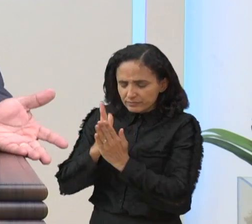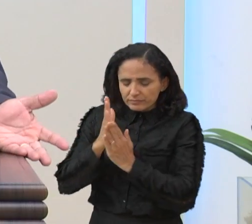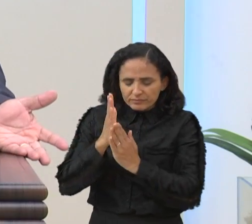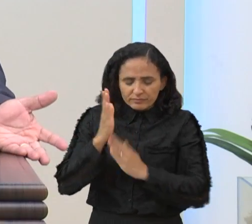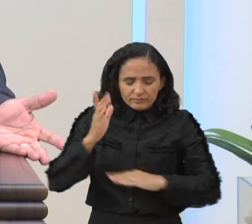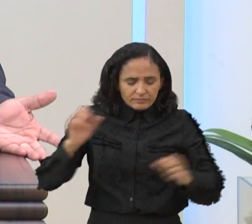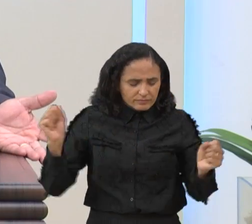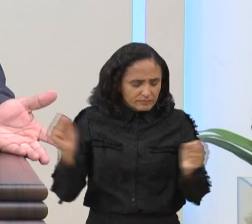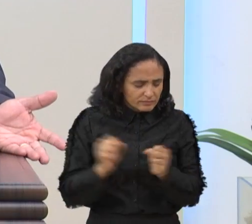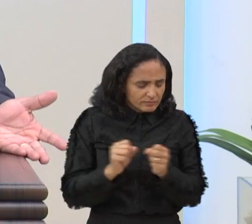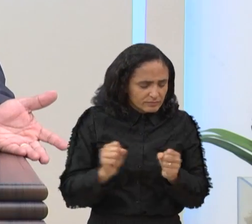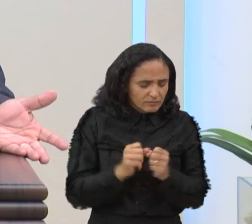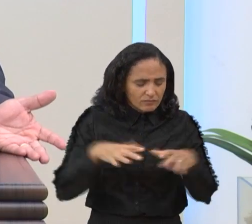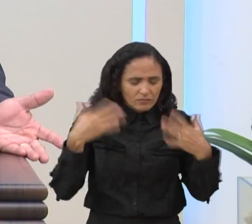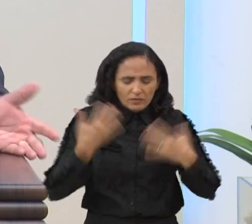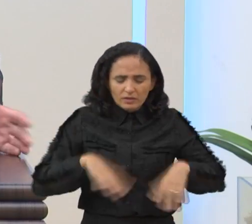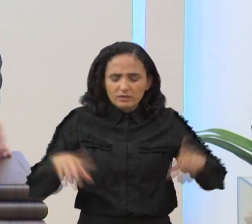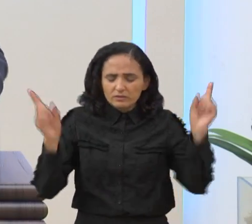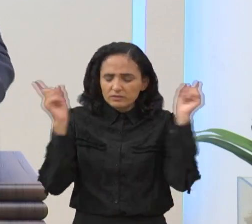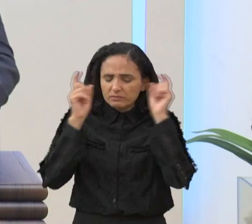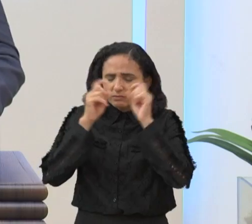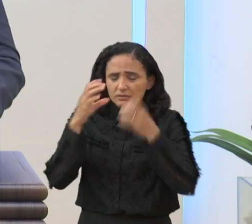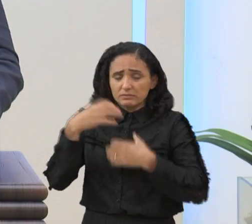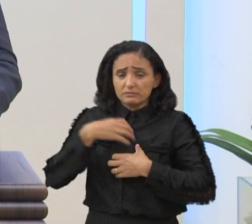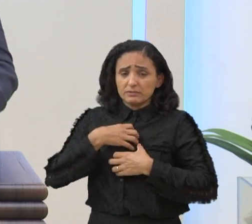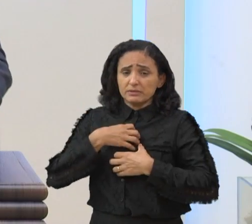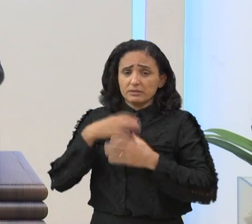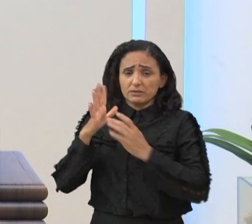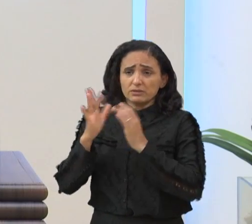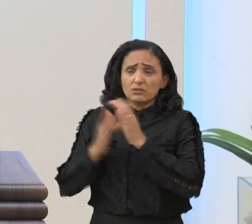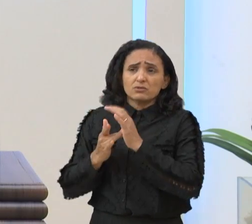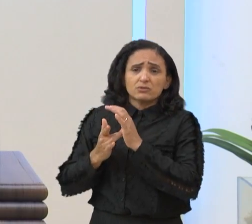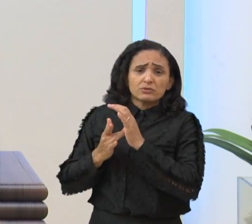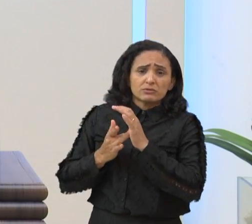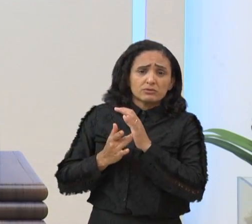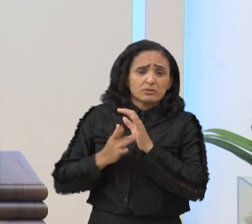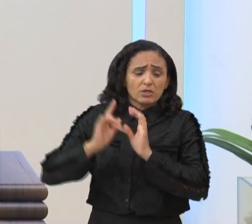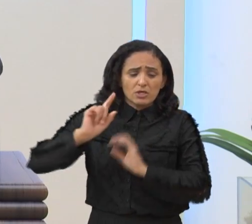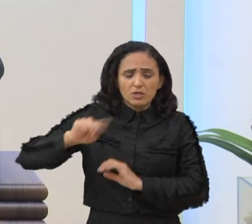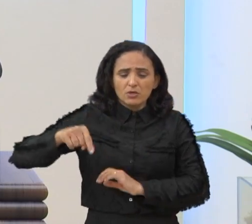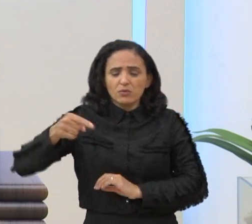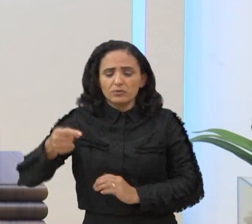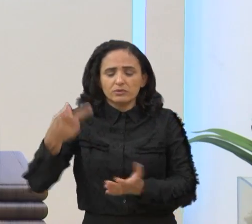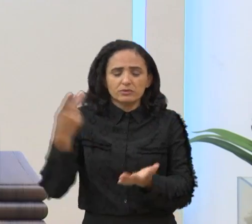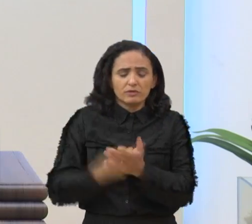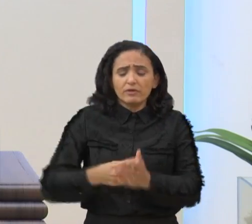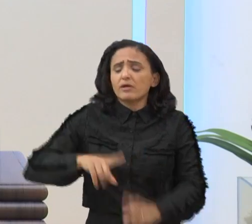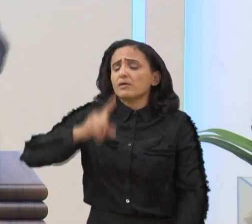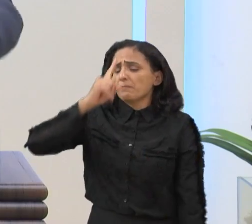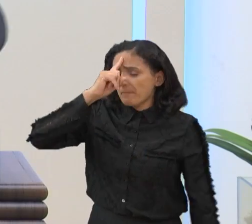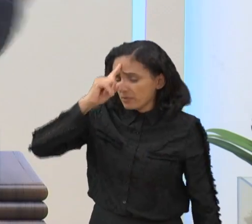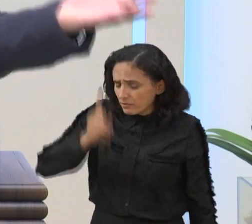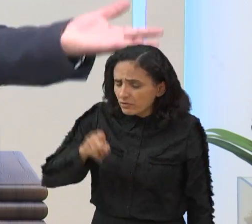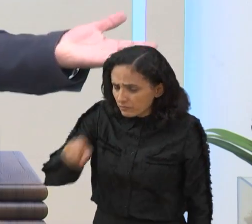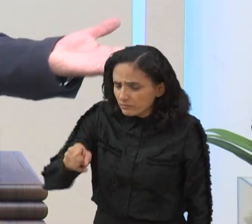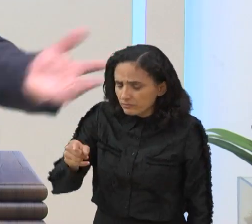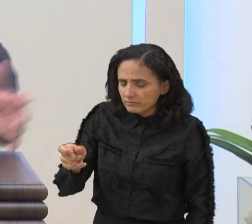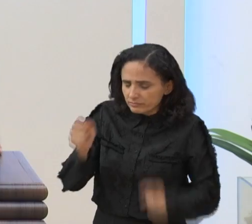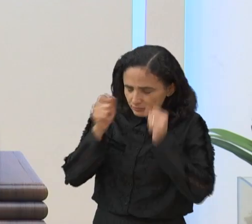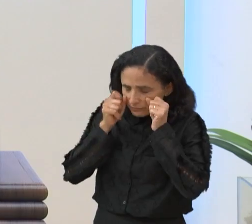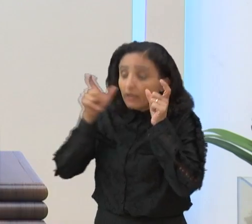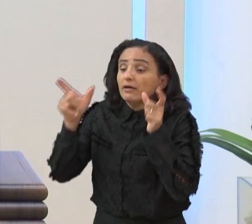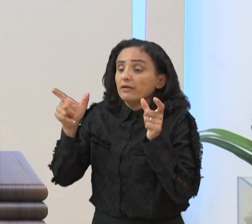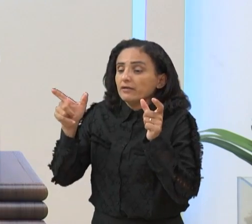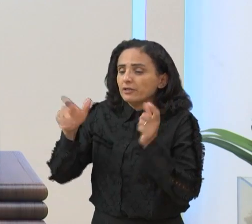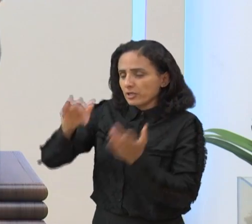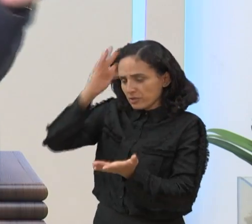outra maneira, porque uma certa vez ele só disse a um cego, vê, a tua fé te salvou, e o cego ficou